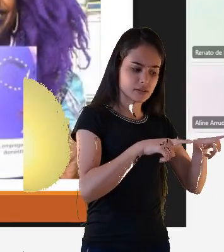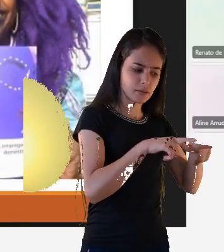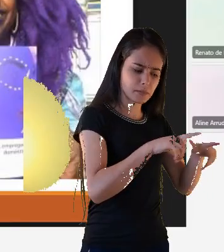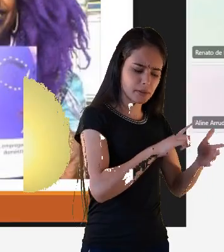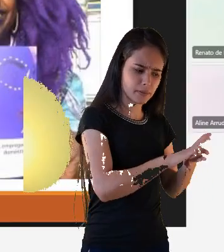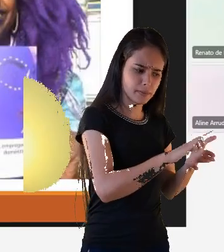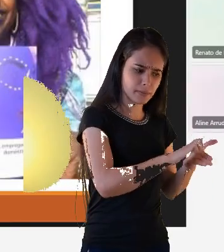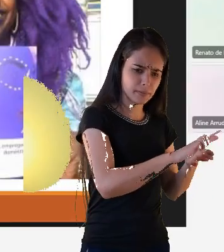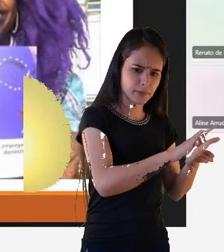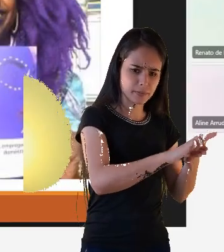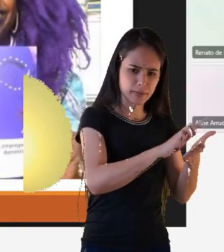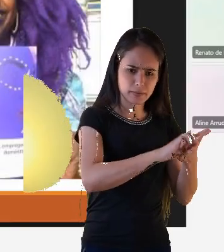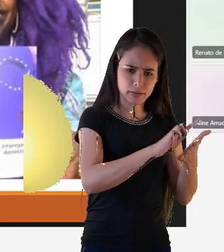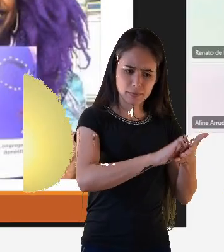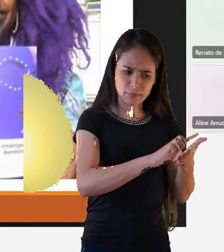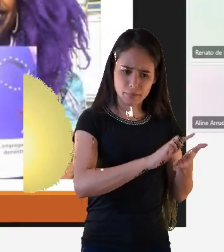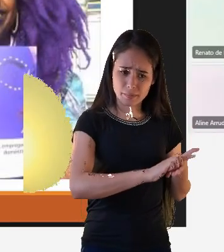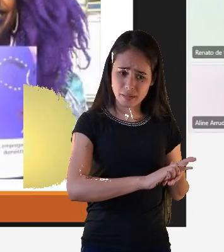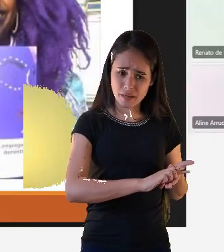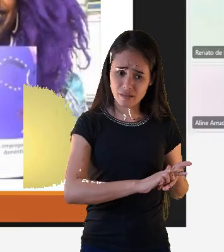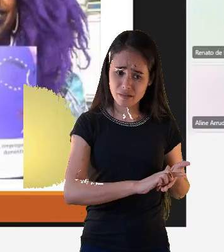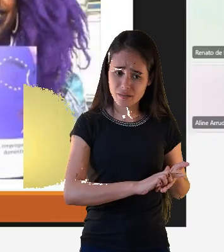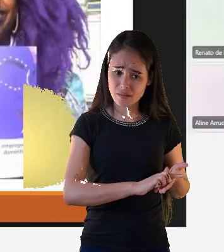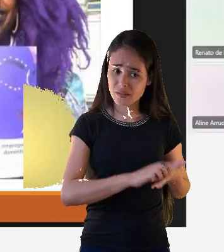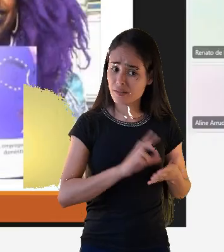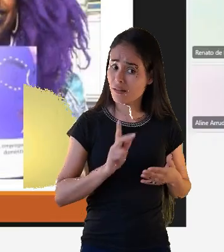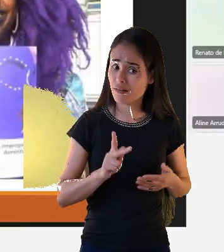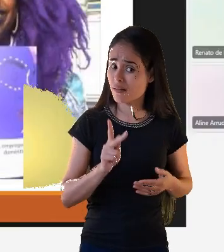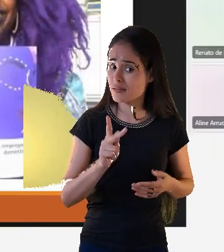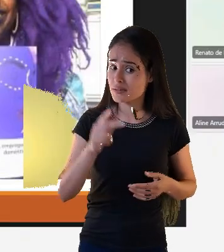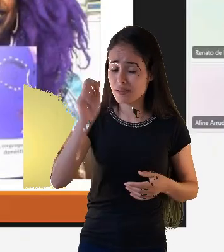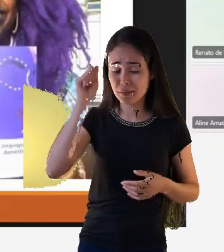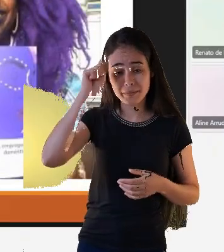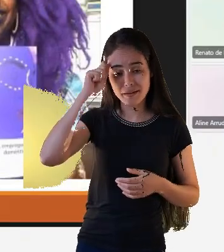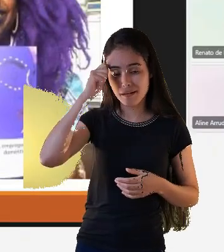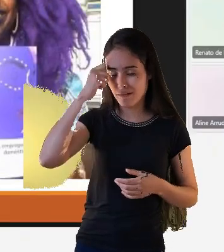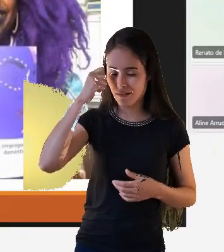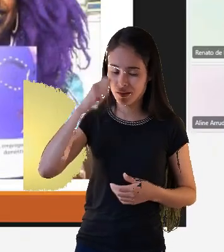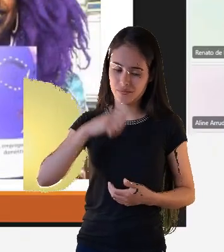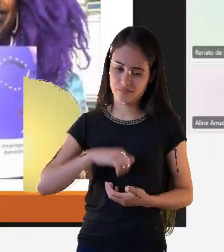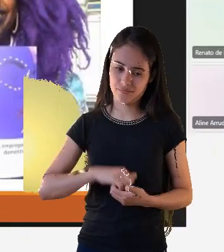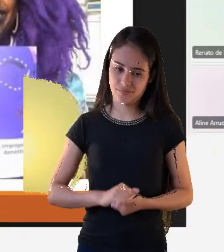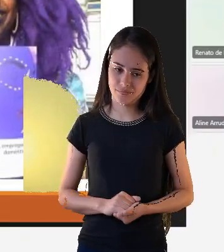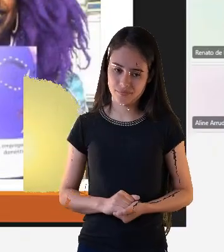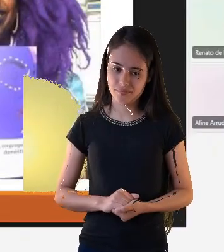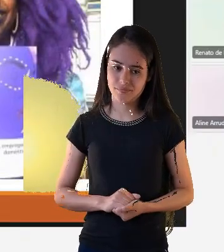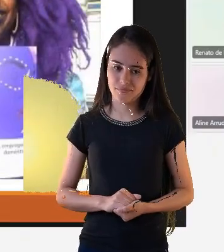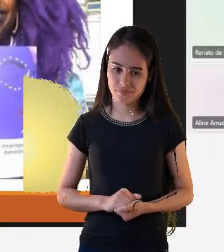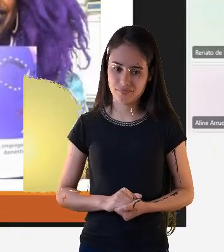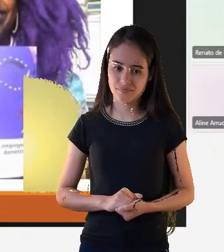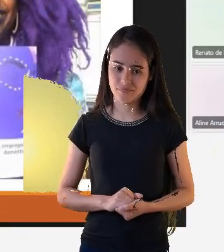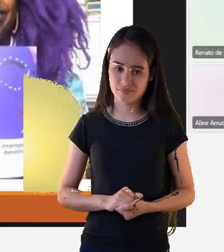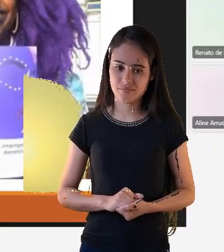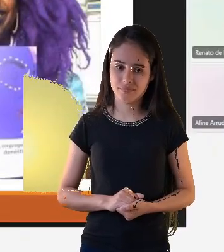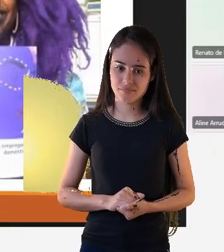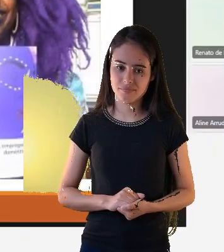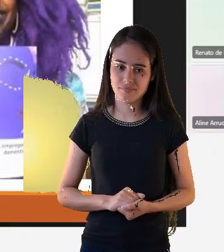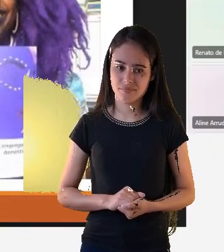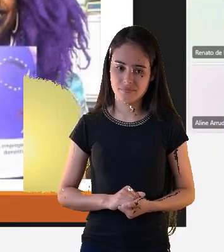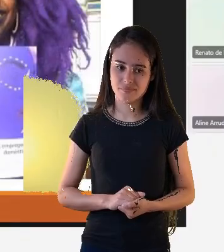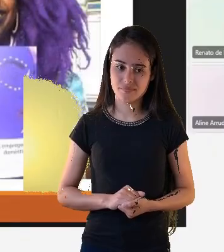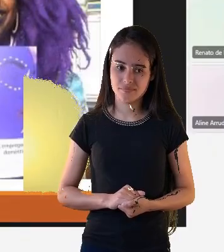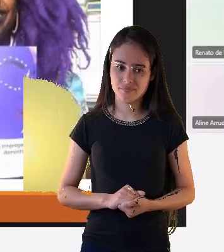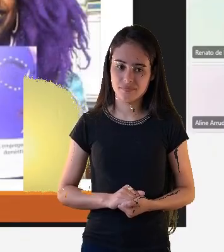que estão no subemprego também são mulheres negras, né? E aí tá a Preta Rara, ela lançou